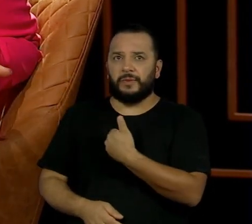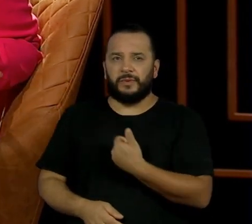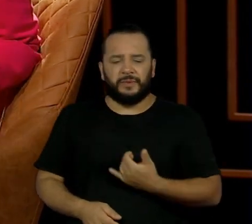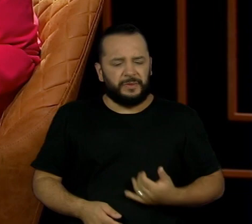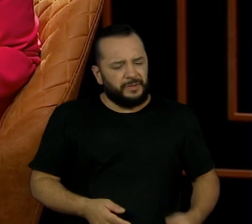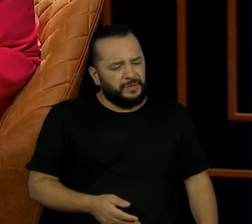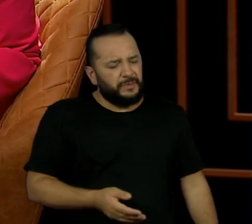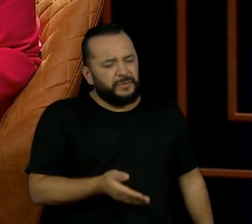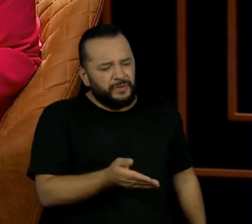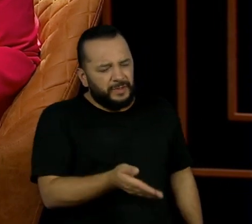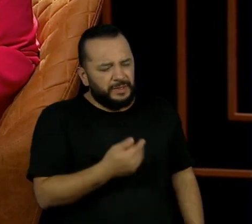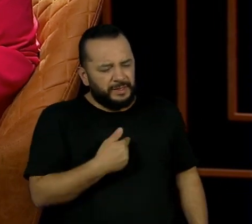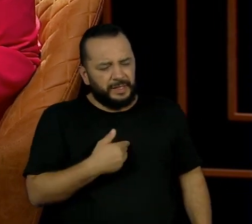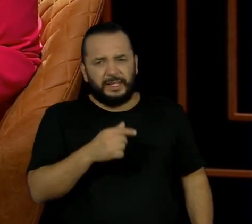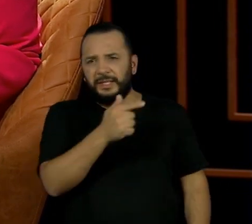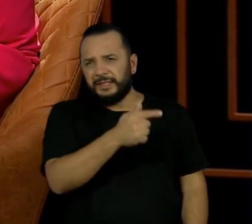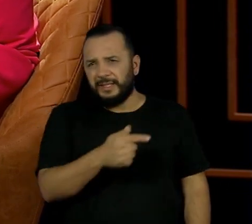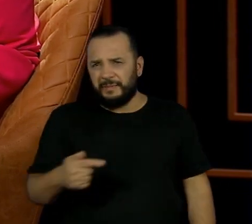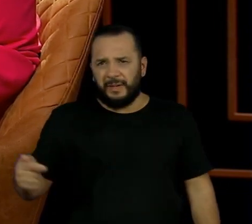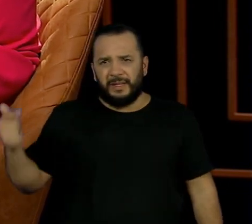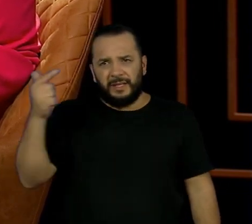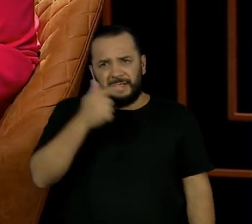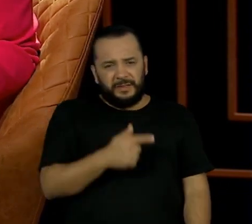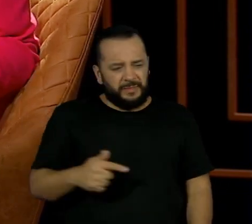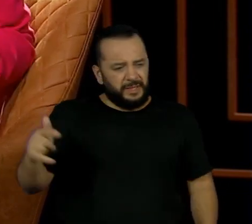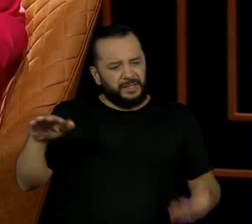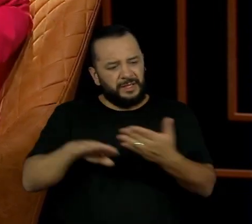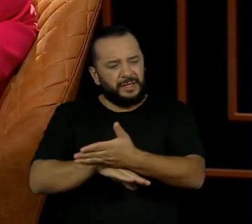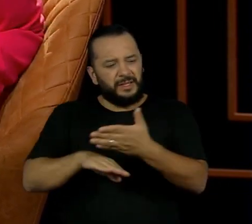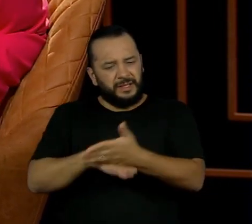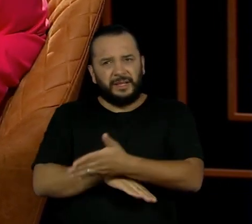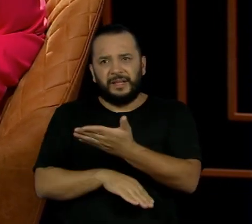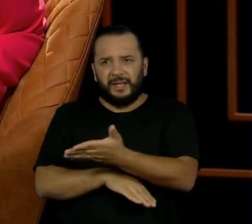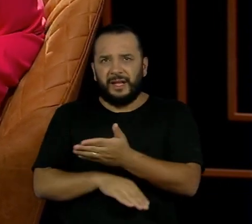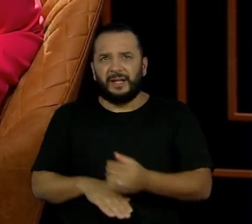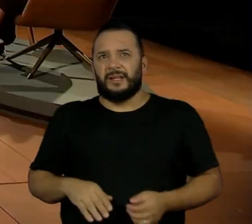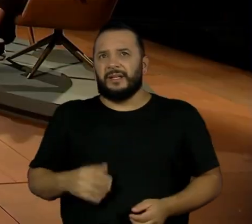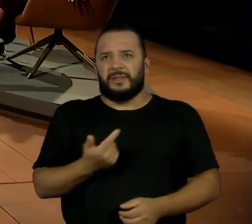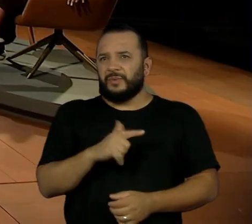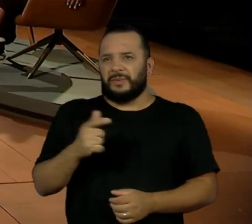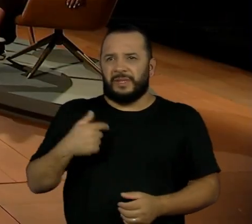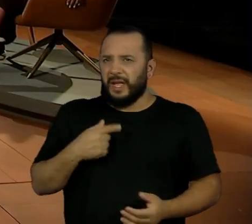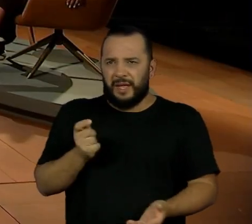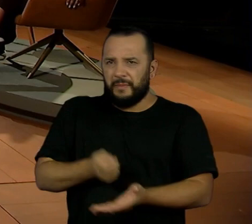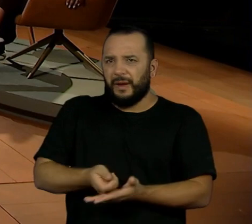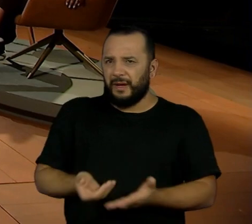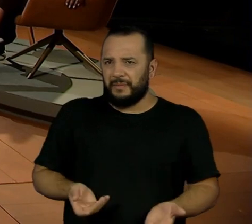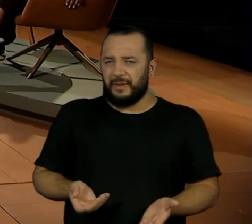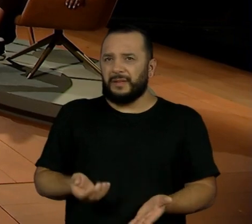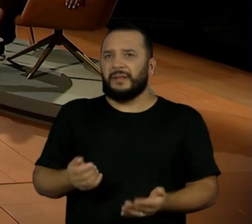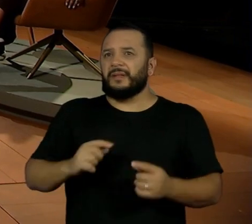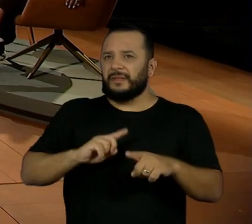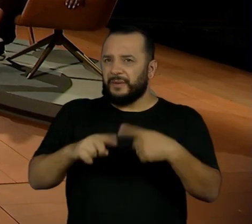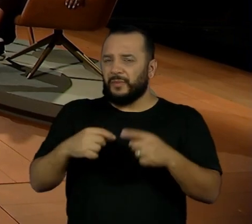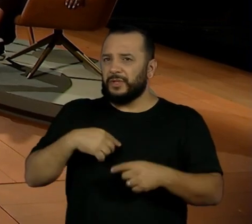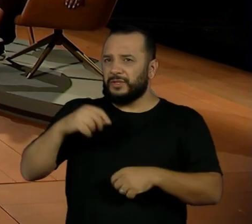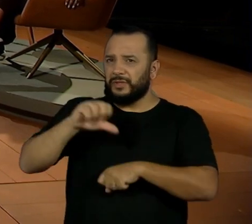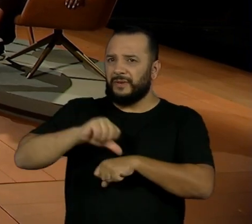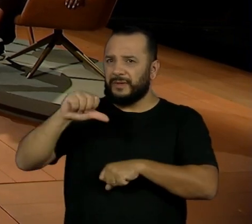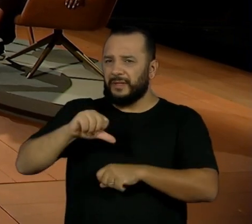mas você vai começar a ir toda semana lá? E não tem cachê, e 9 horas da manhã você tem que estar no Tribunal de